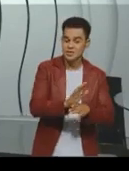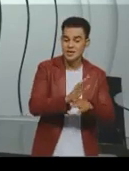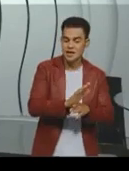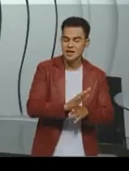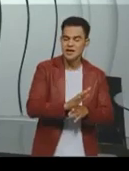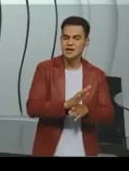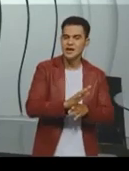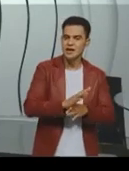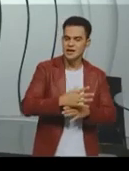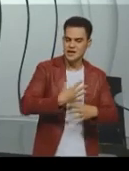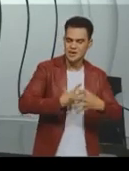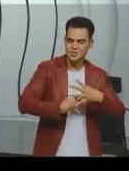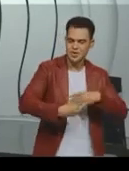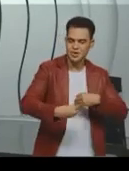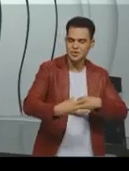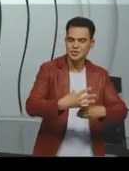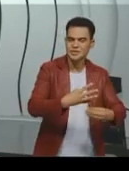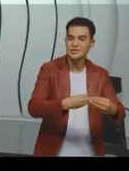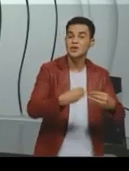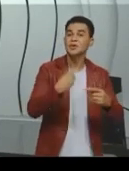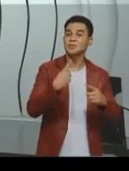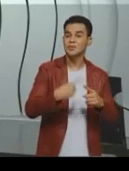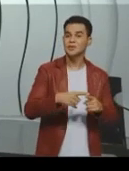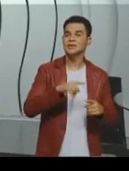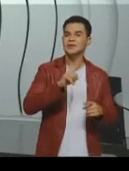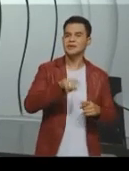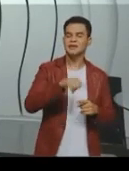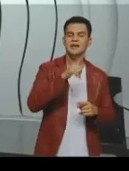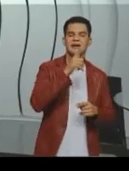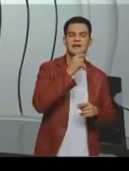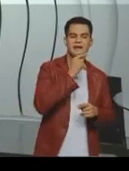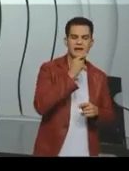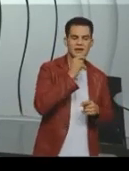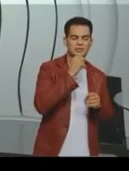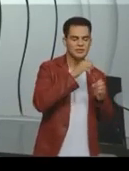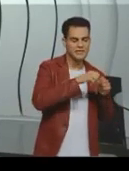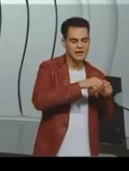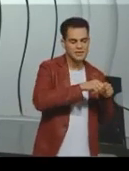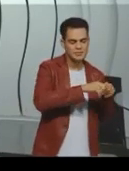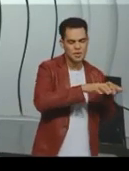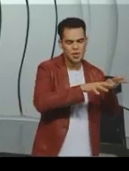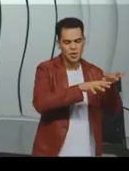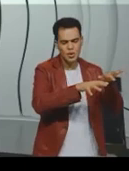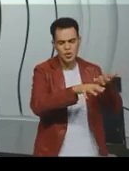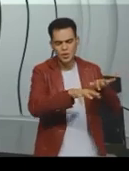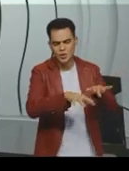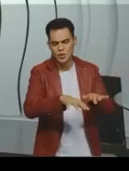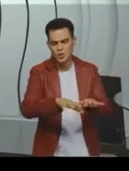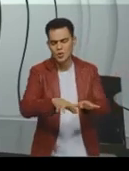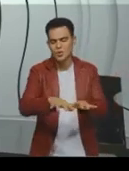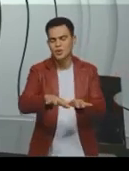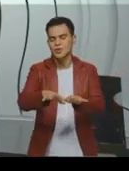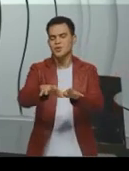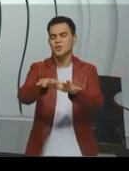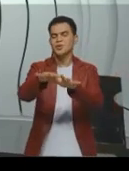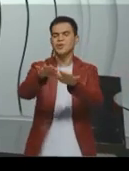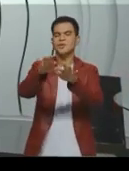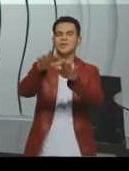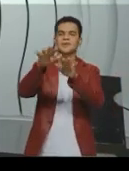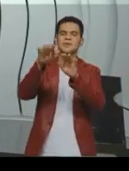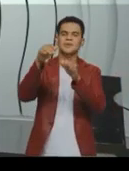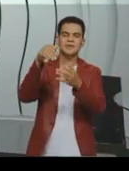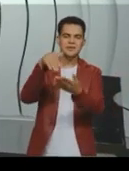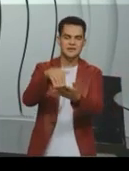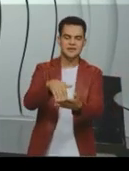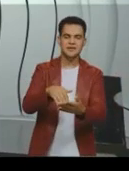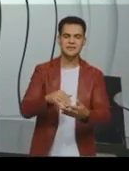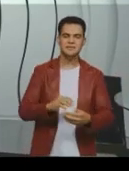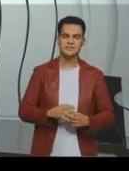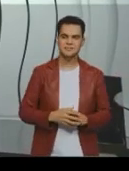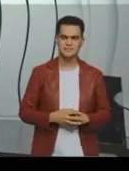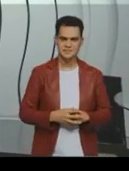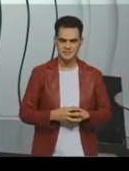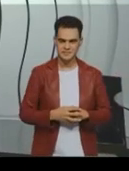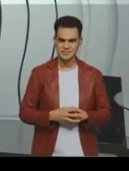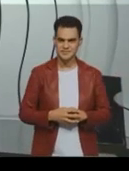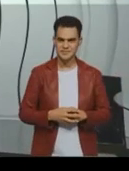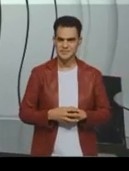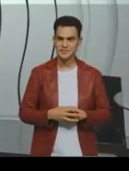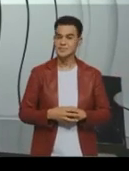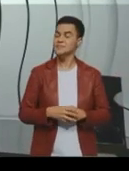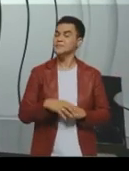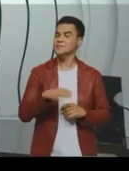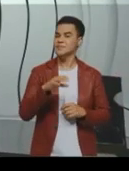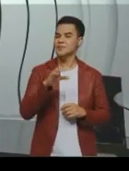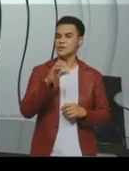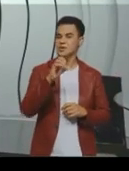porque é através da água que vai, então, transportar o anterozoide até a oosfera. E a oosfera,